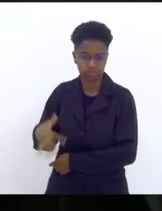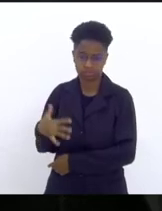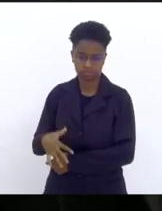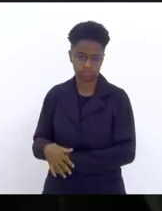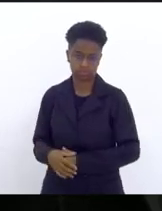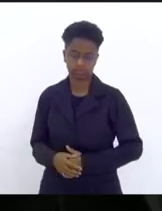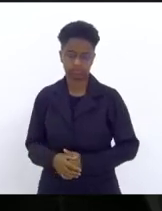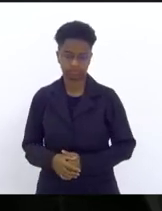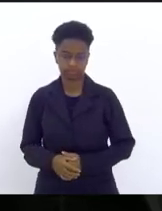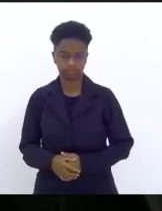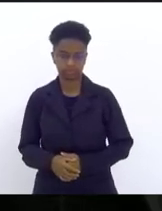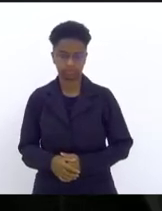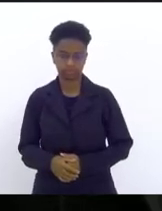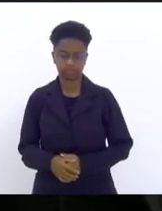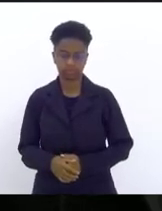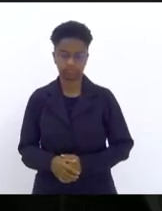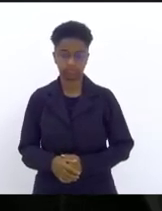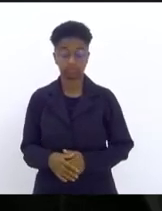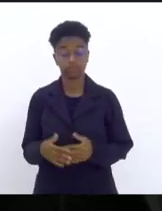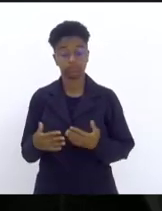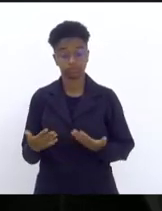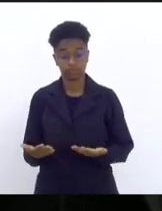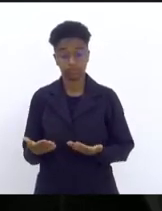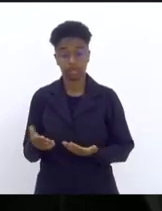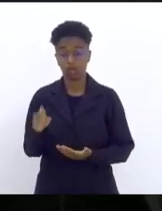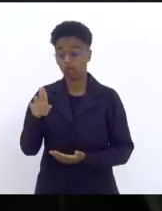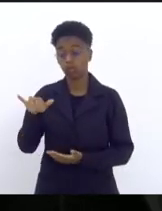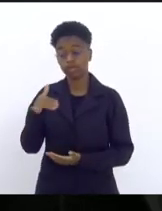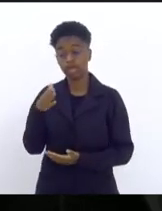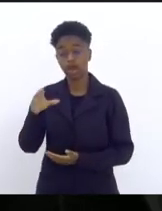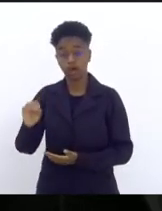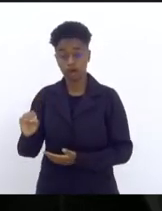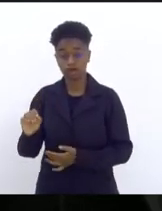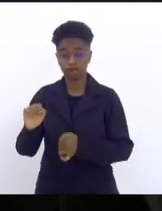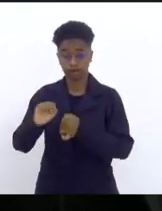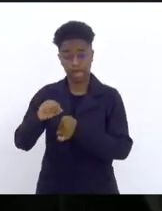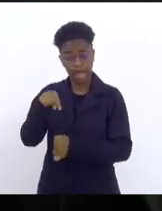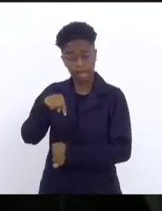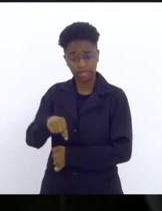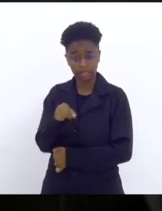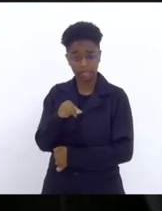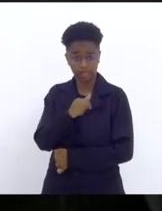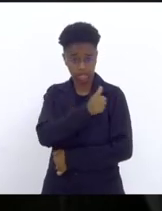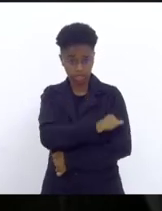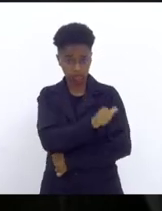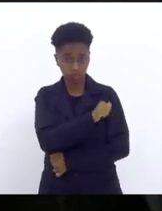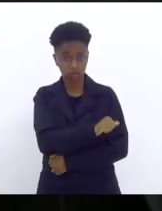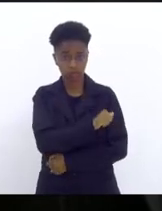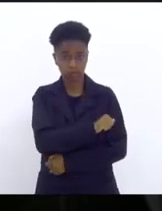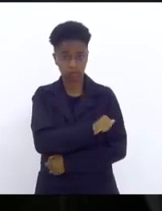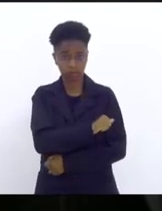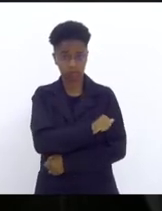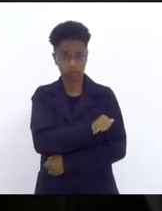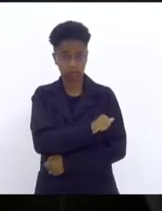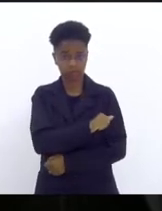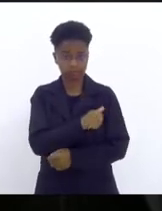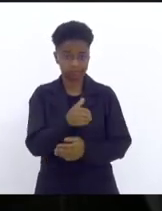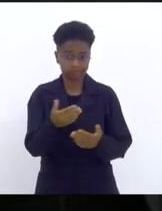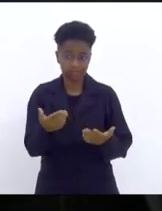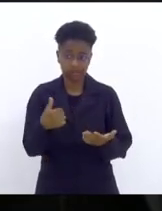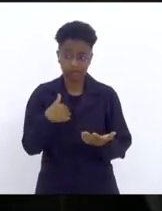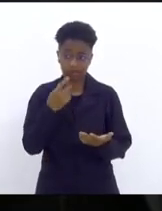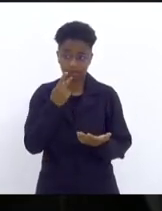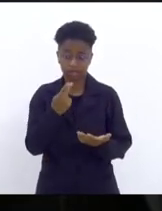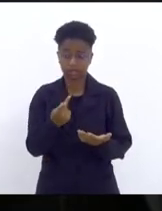espoliativo o que a união faz com o estado do Rio de Janeiro eu diria